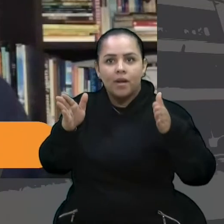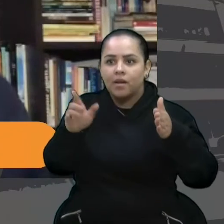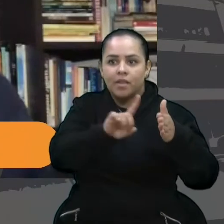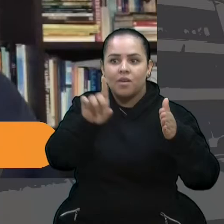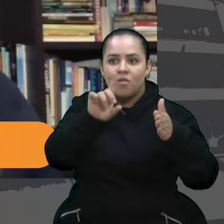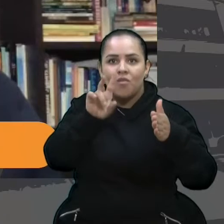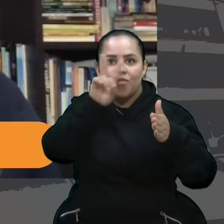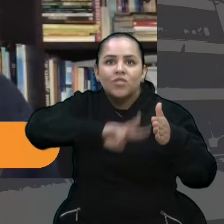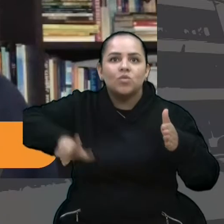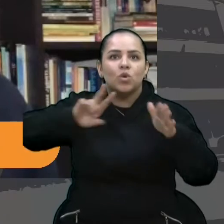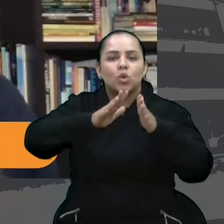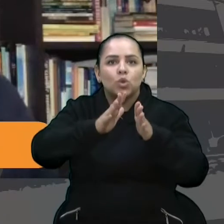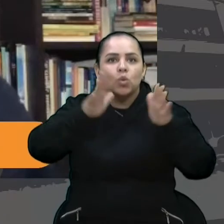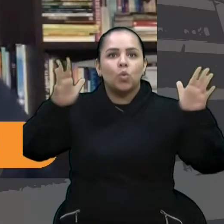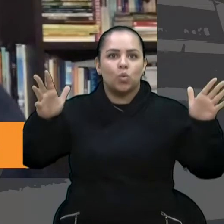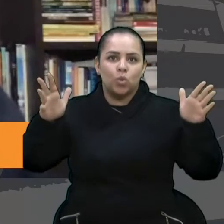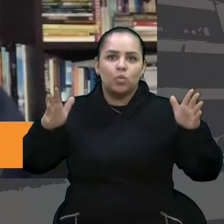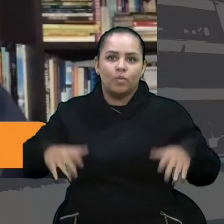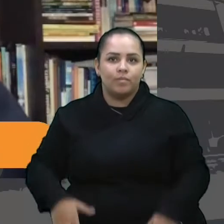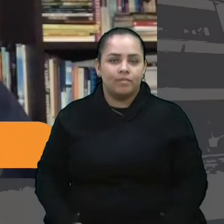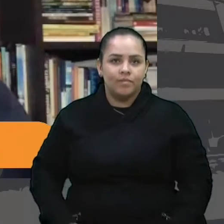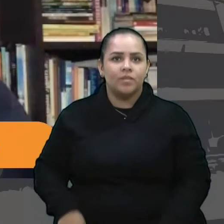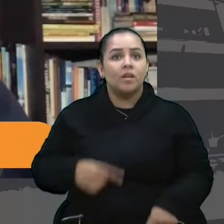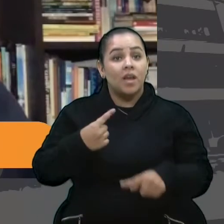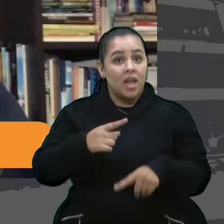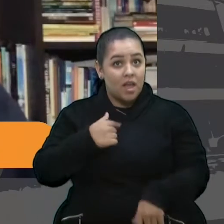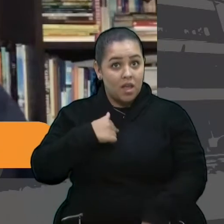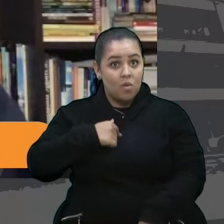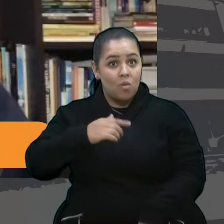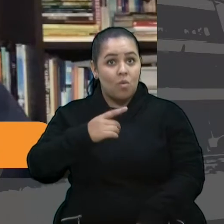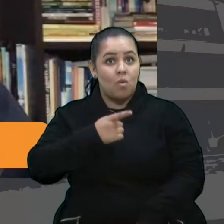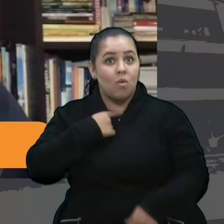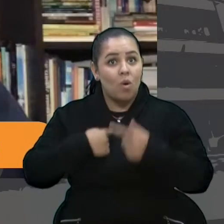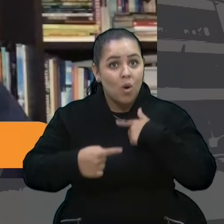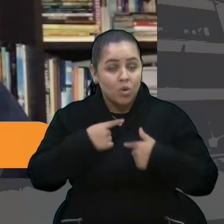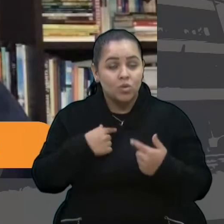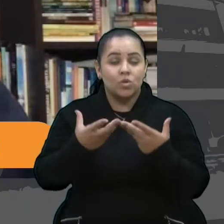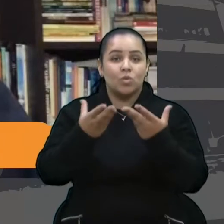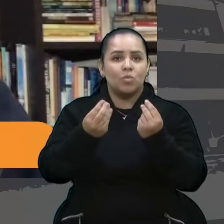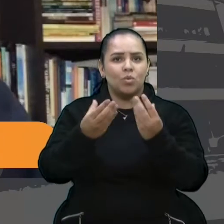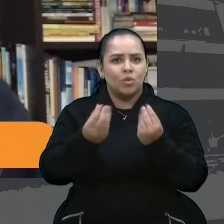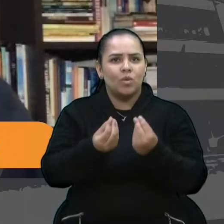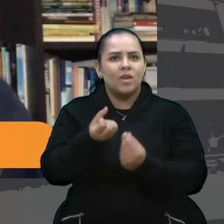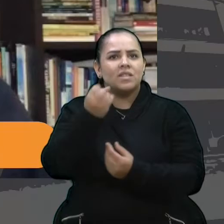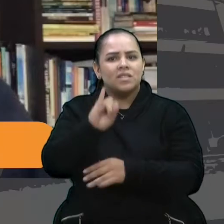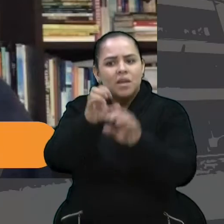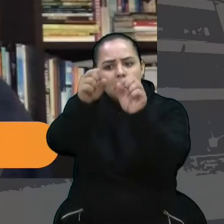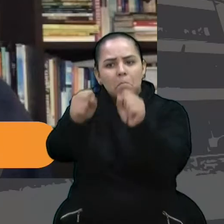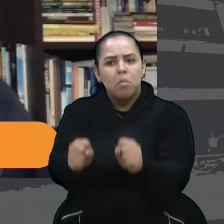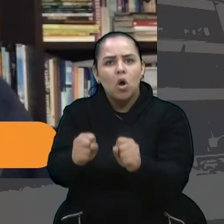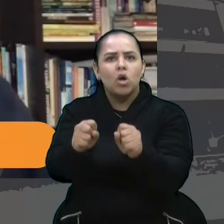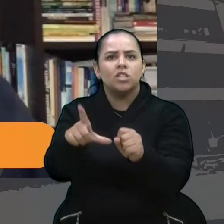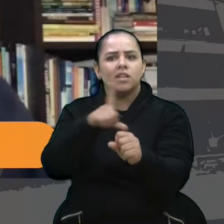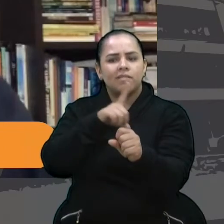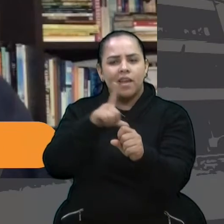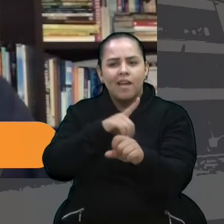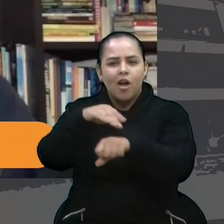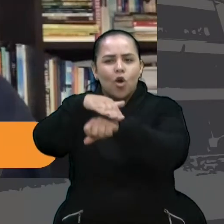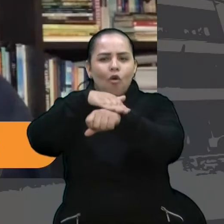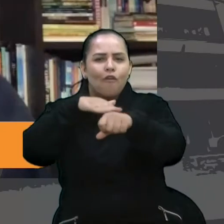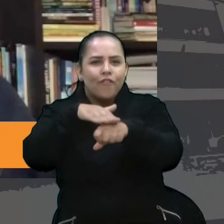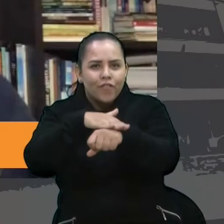acho maravilhosa é quando pode haver a dialética,